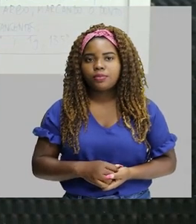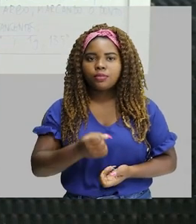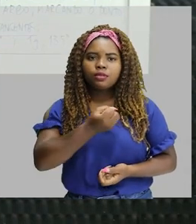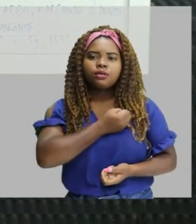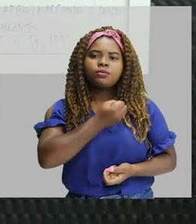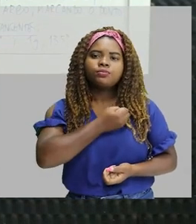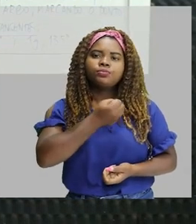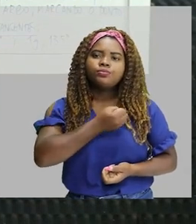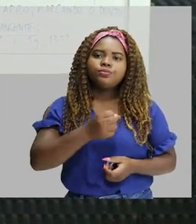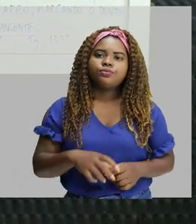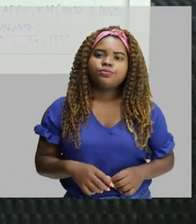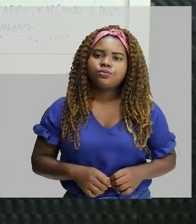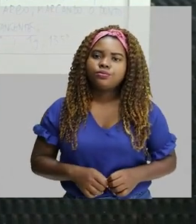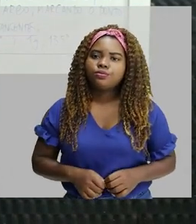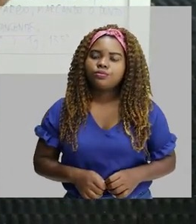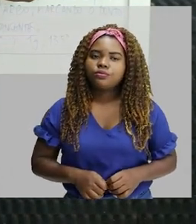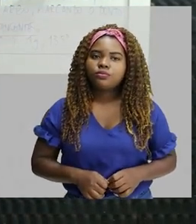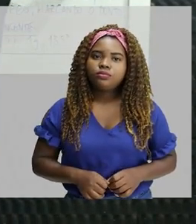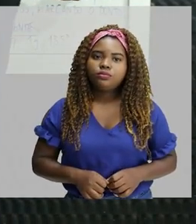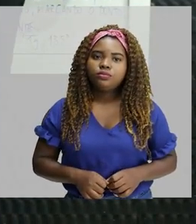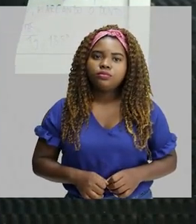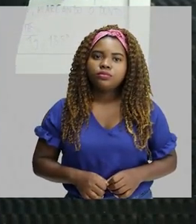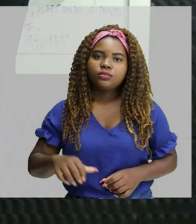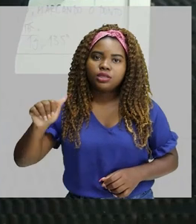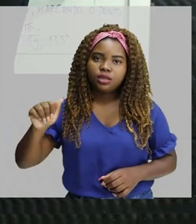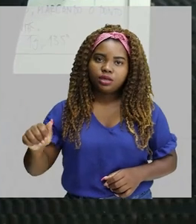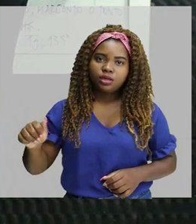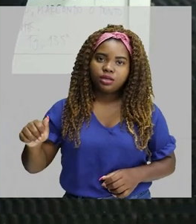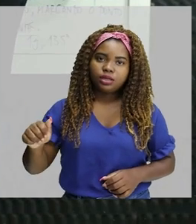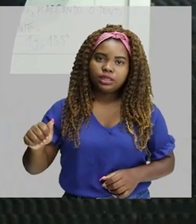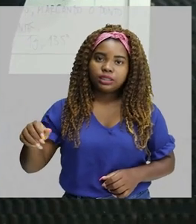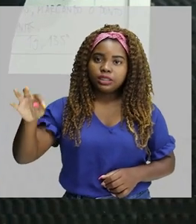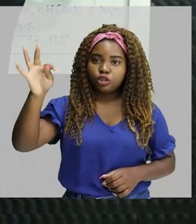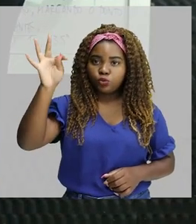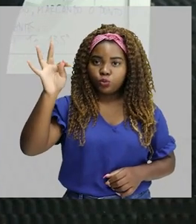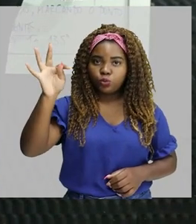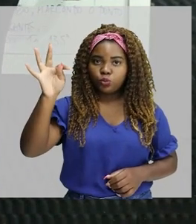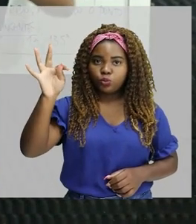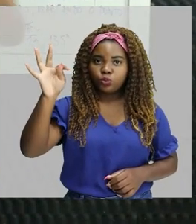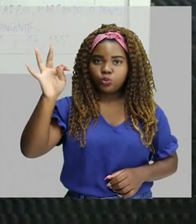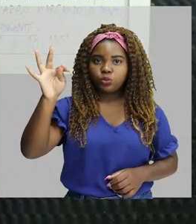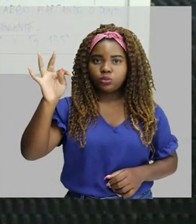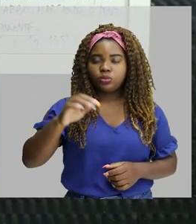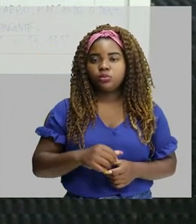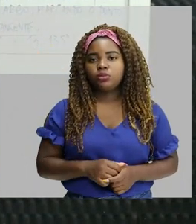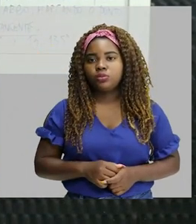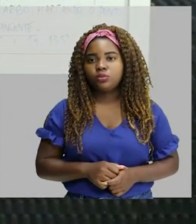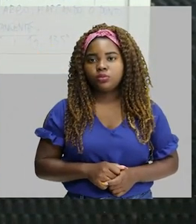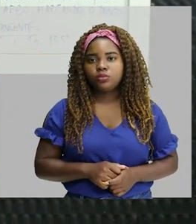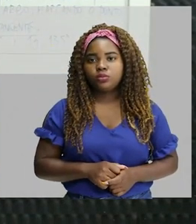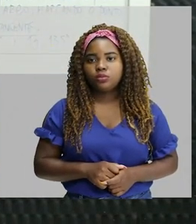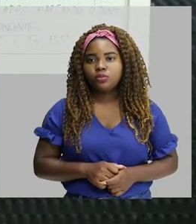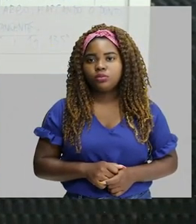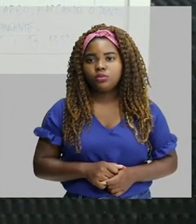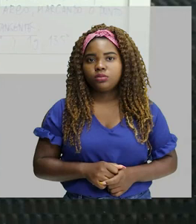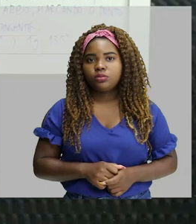que esse valor numérico que vai do a até o t essa esse numerozinho aqui ó